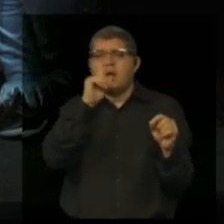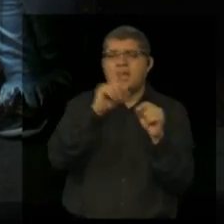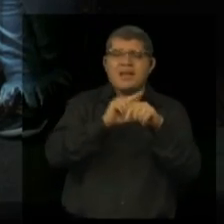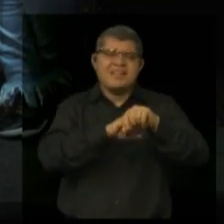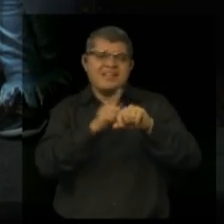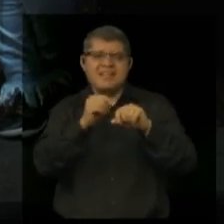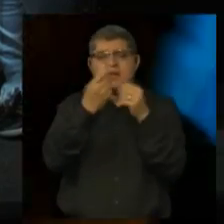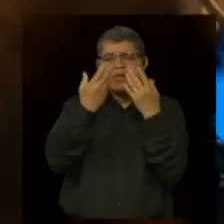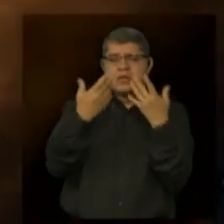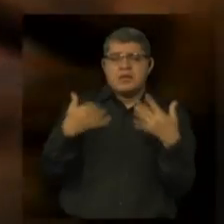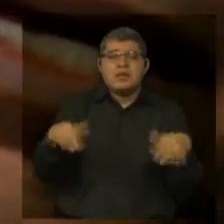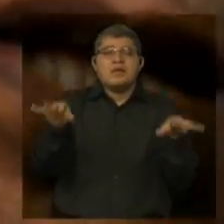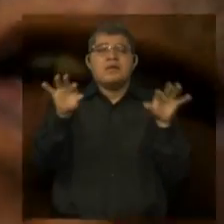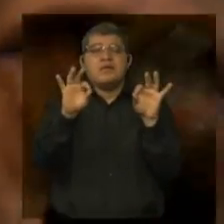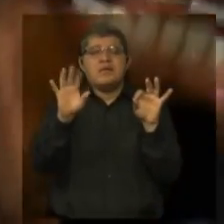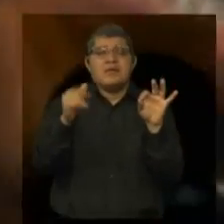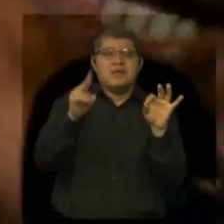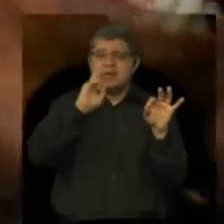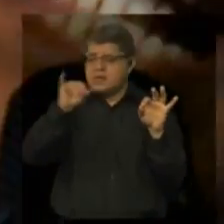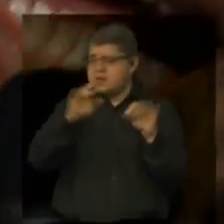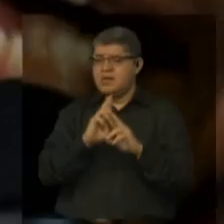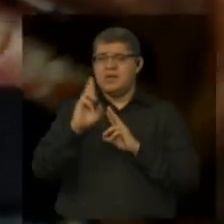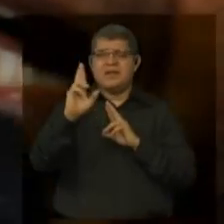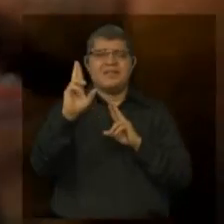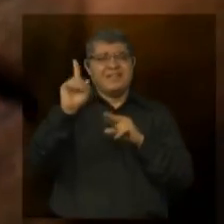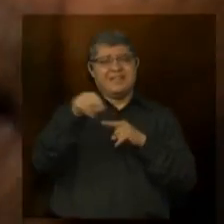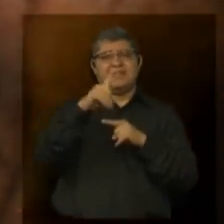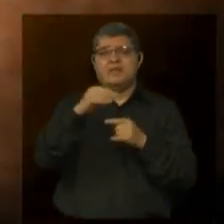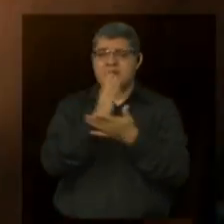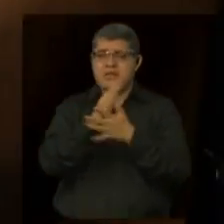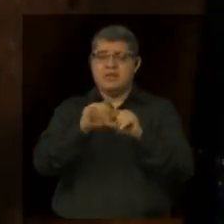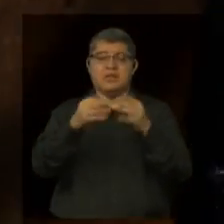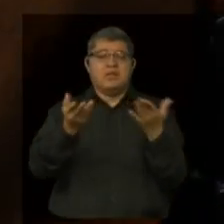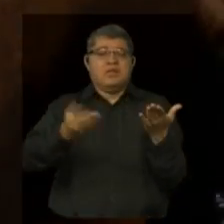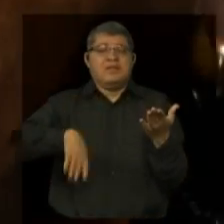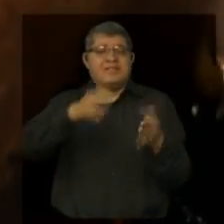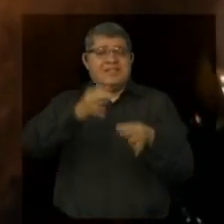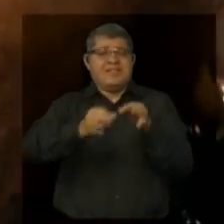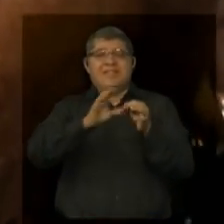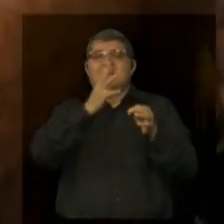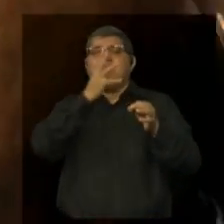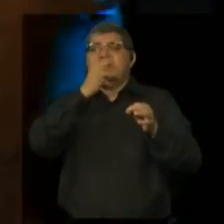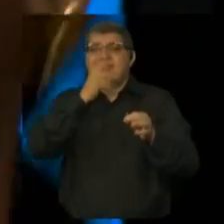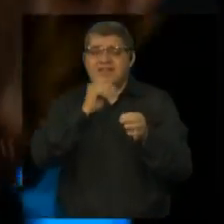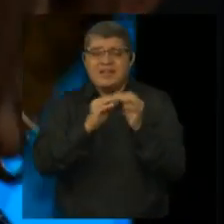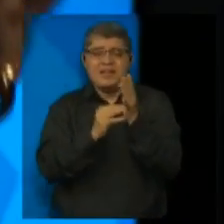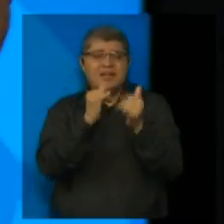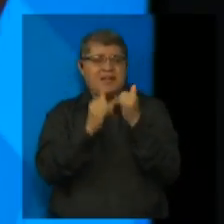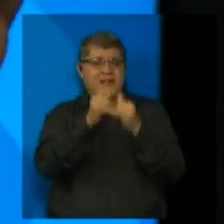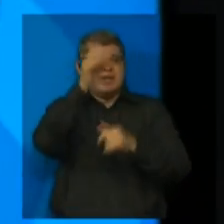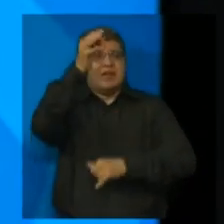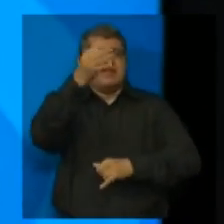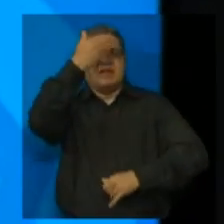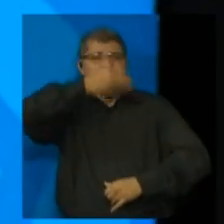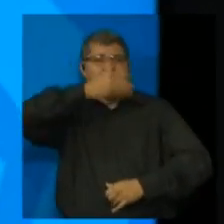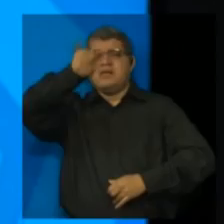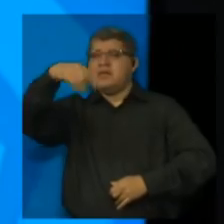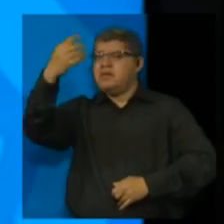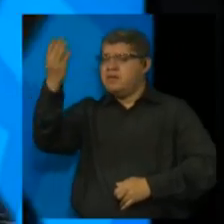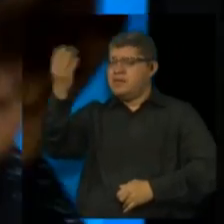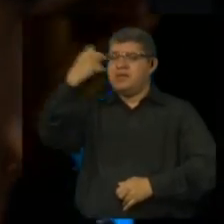tempo não derramou? Vem da esperança negada, de uma justiça que tarda. Parece que é cega para